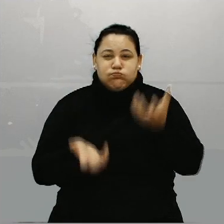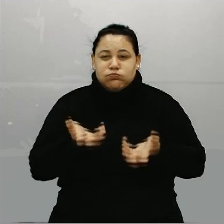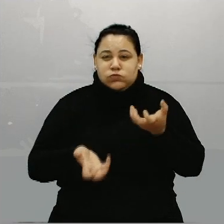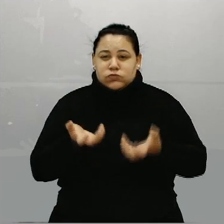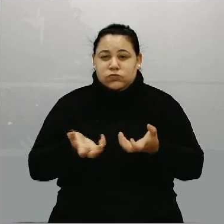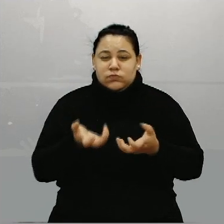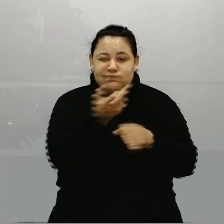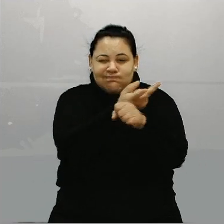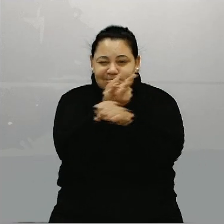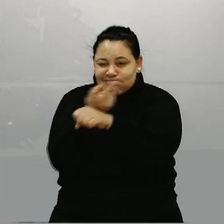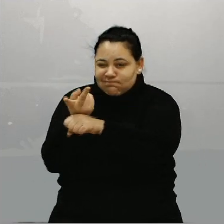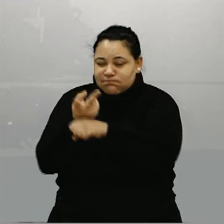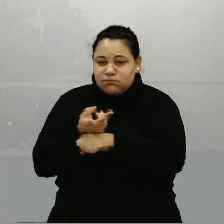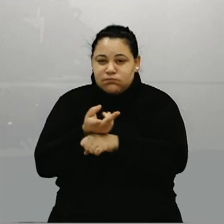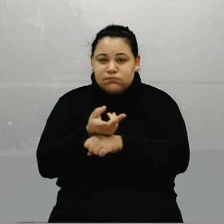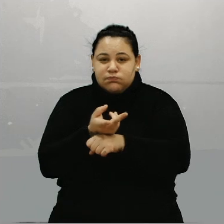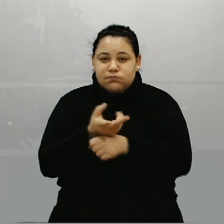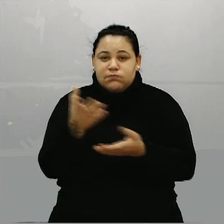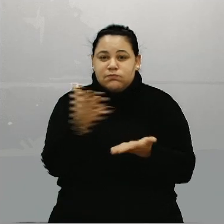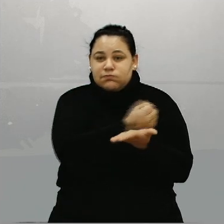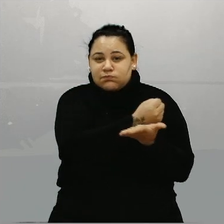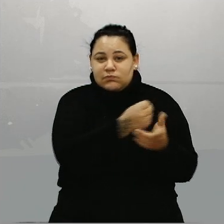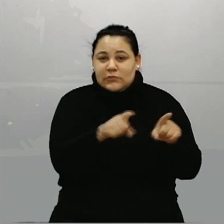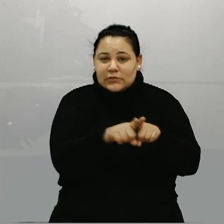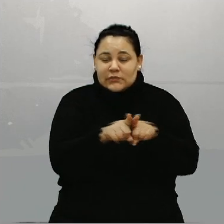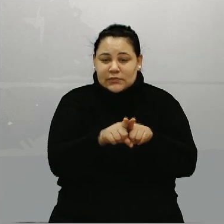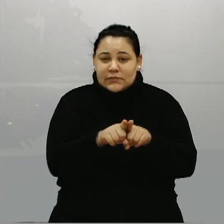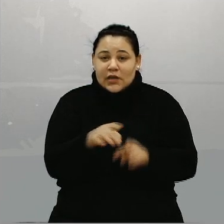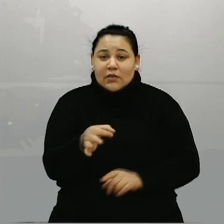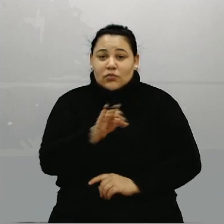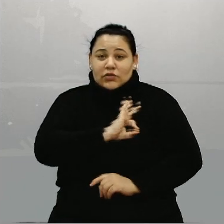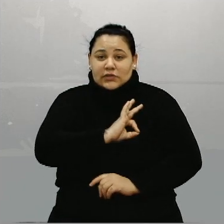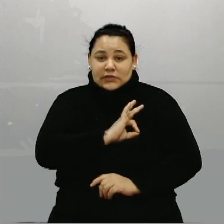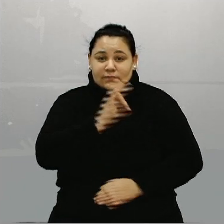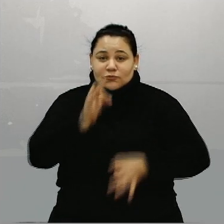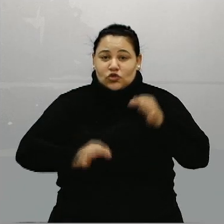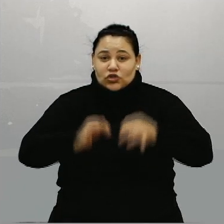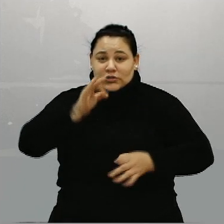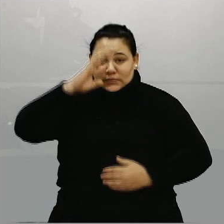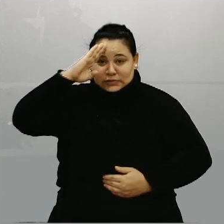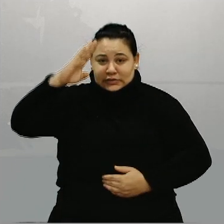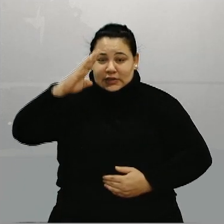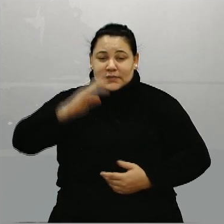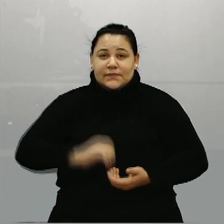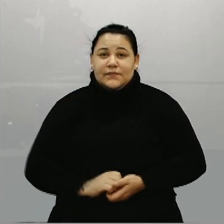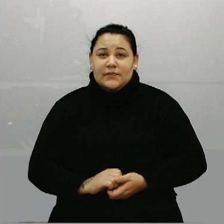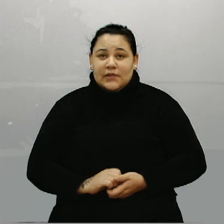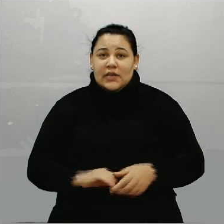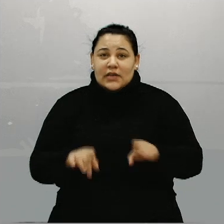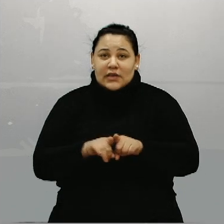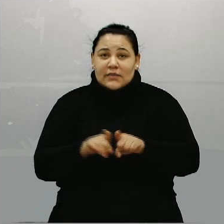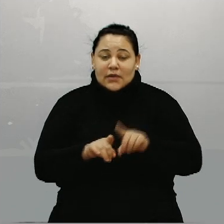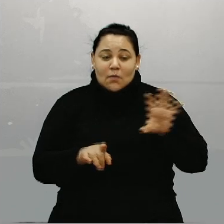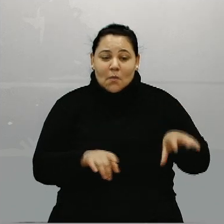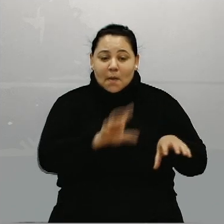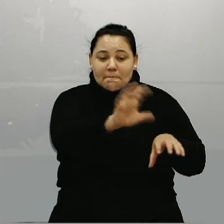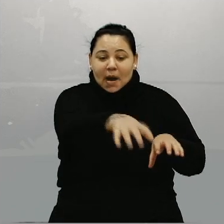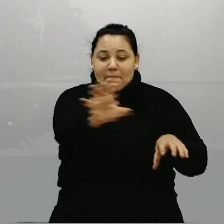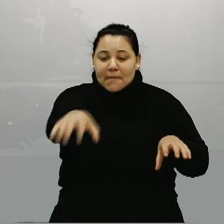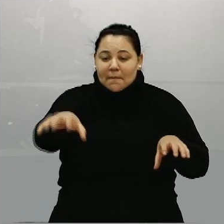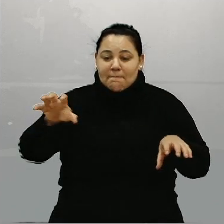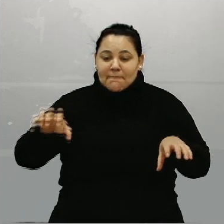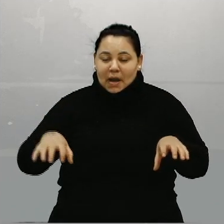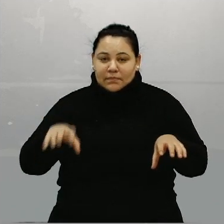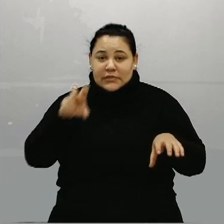defesa civil, polícia judiciária militar. E isso se traduz através também dos nossos quartéis, que estão espalhados em 5